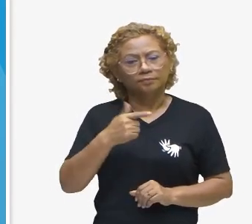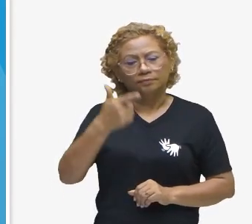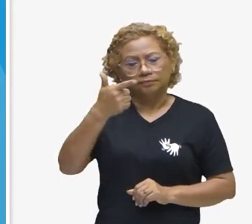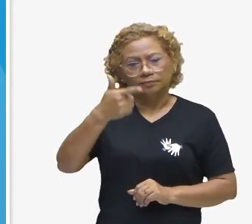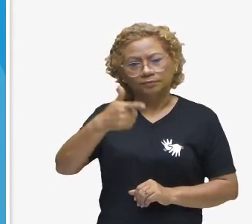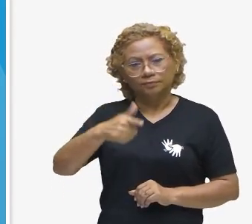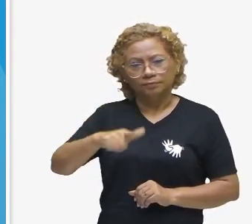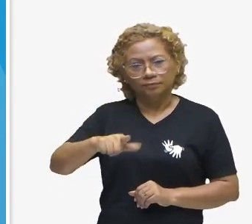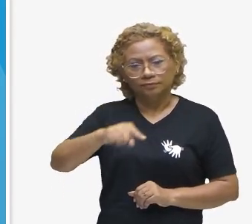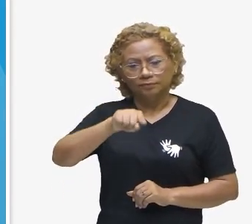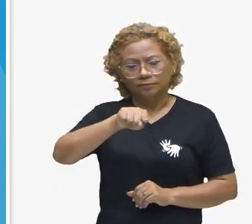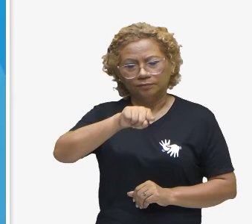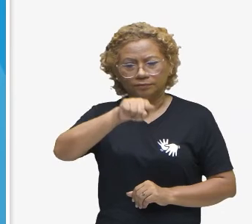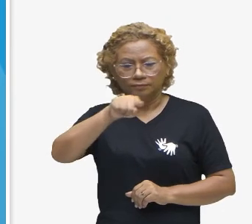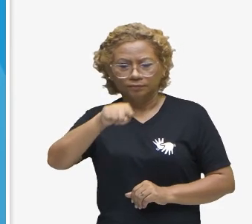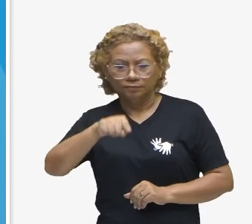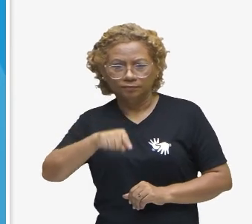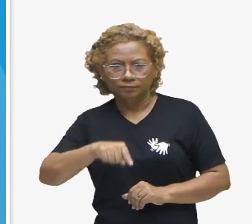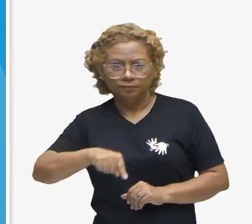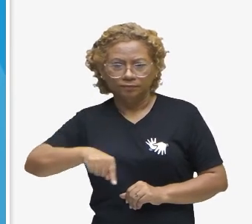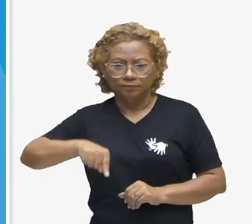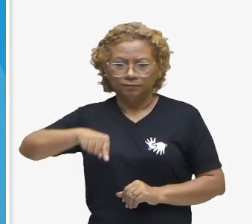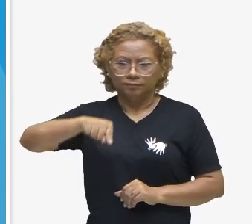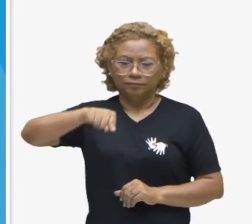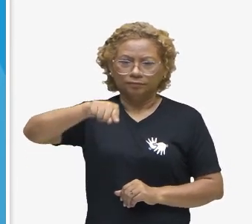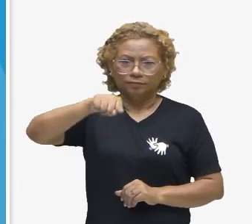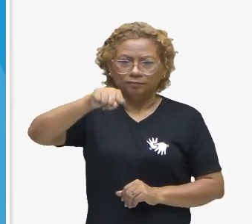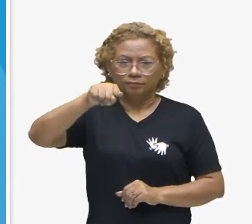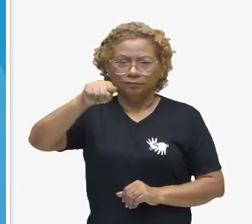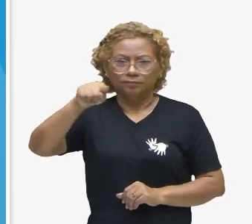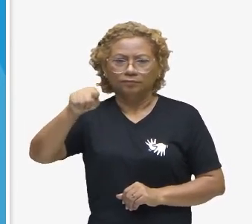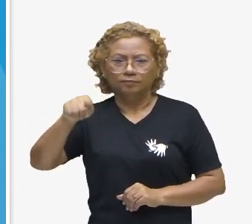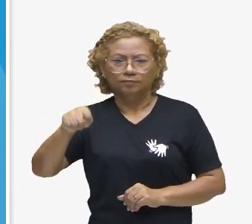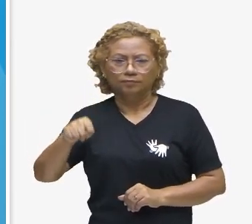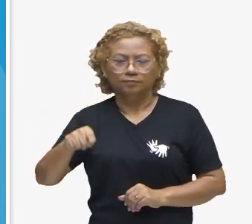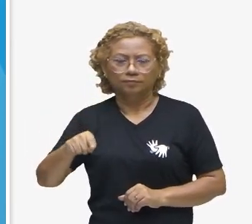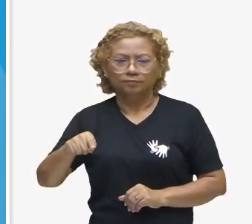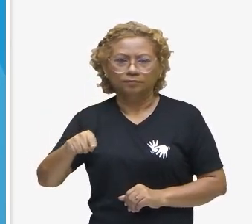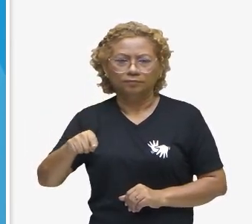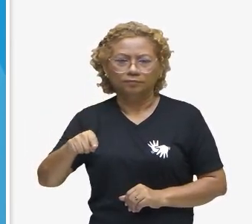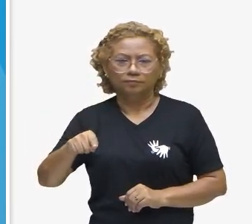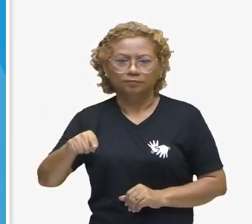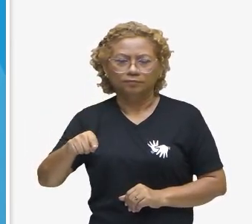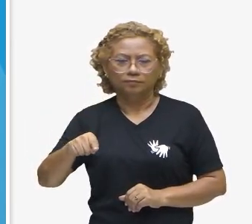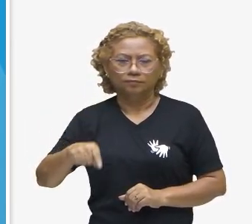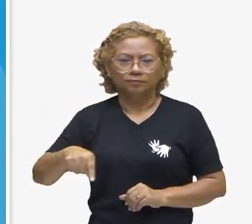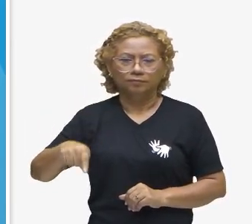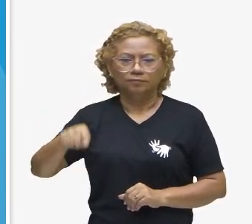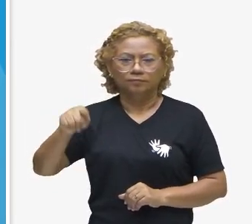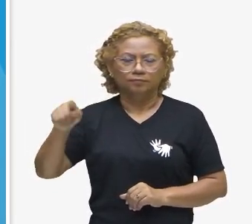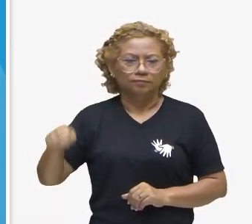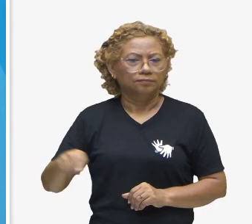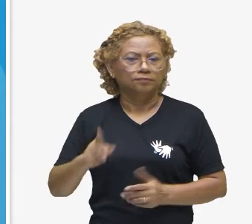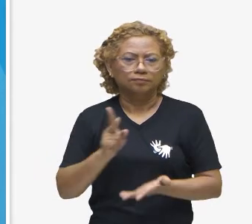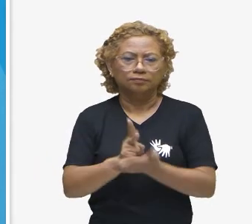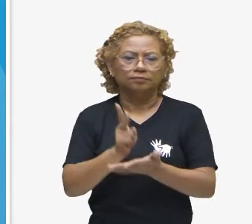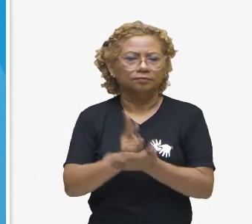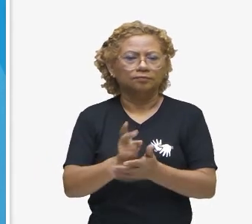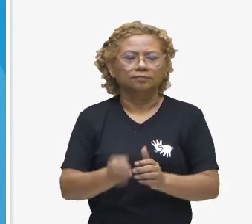Novamente desceu, desceu, subiu, subiu. E aqui nós temos